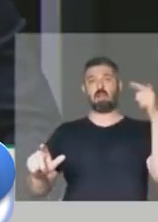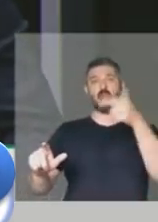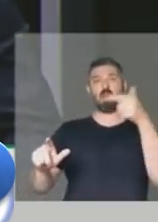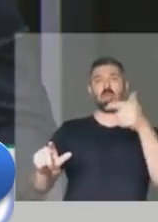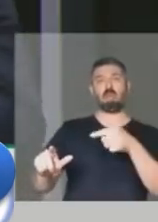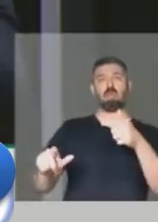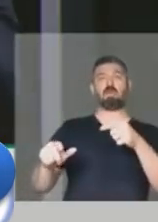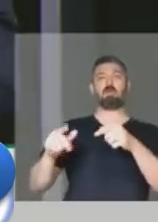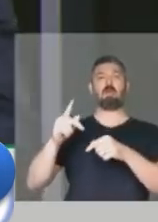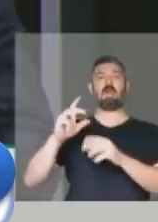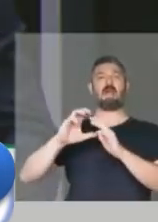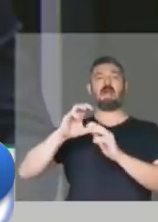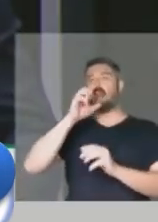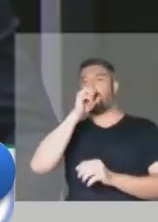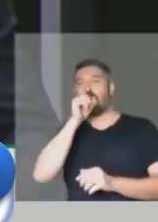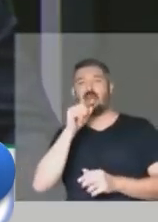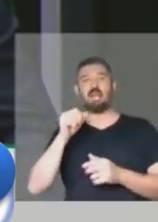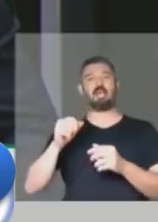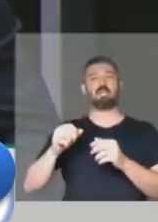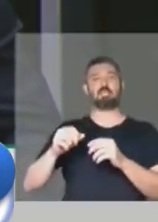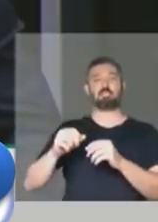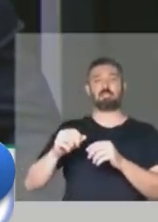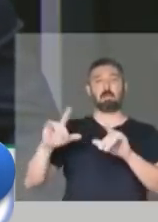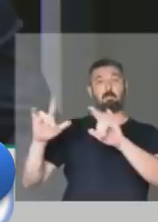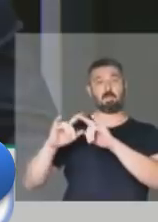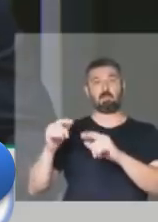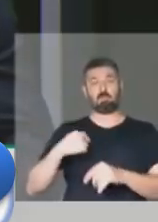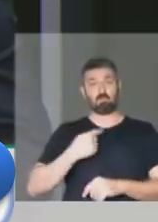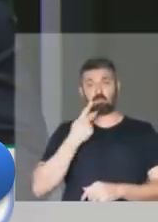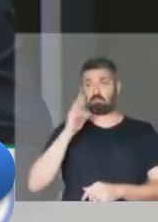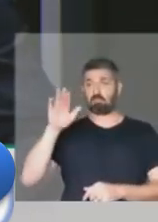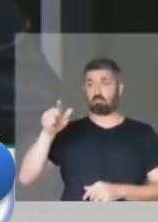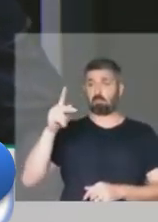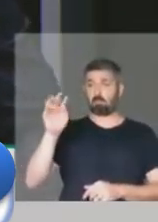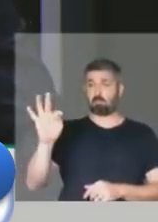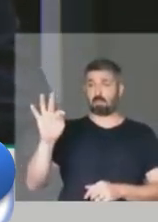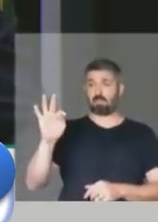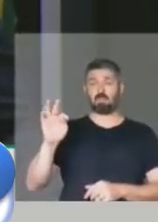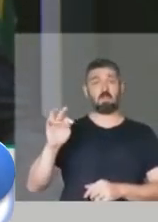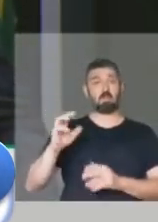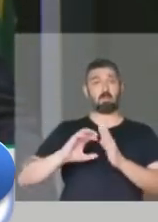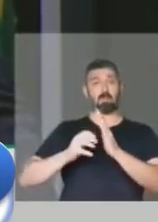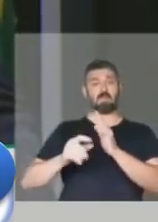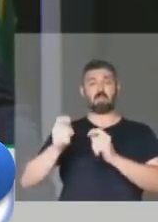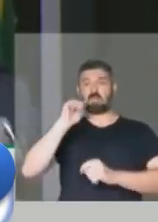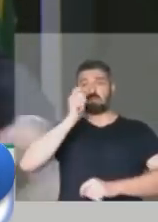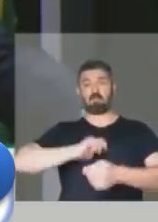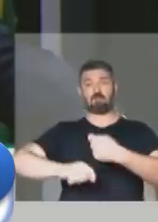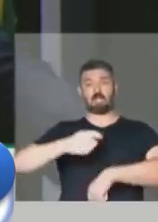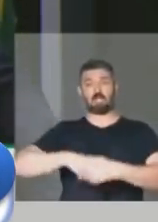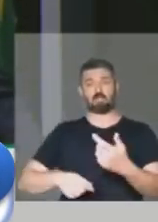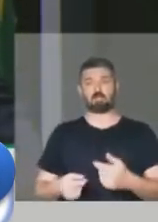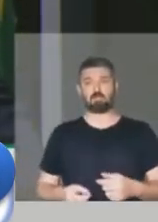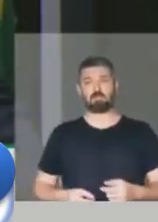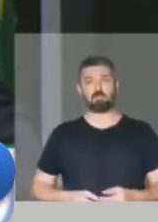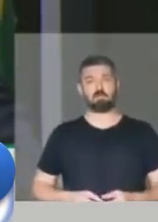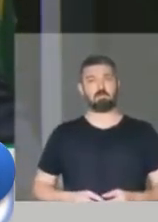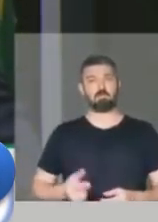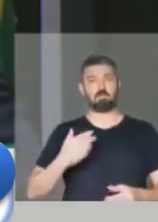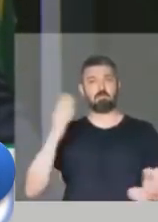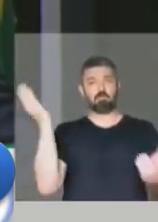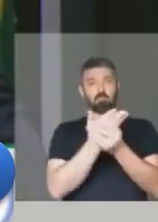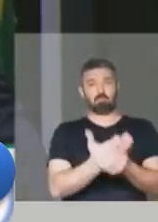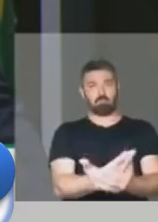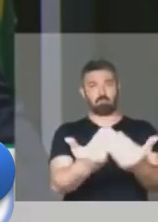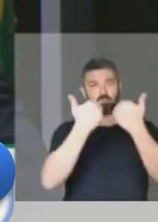partido de laranja, falando de milicianos, e eu falei que o PT era partido dos traficantes. Inclusive me colocou no Conselho de Ética